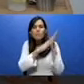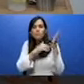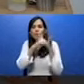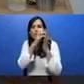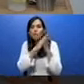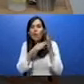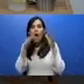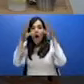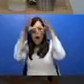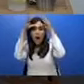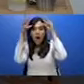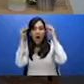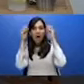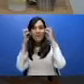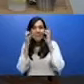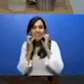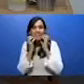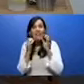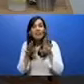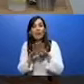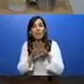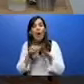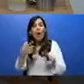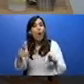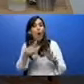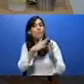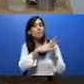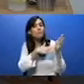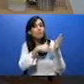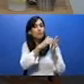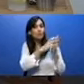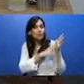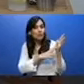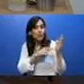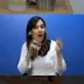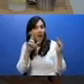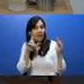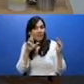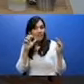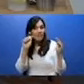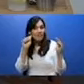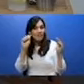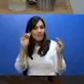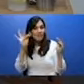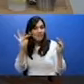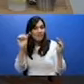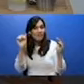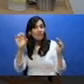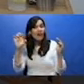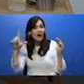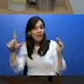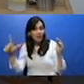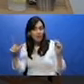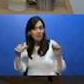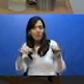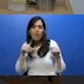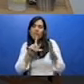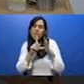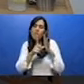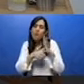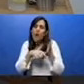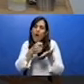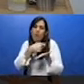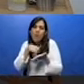da Vinci e Rafael Sanzio com atenção. E depois escrever no seu caderno, em